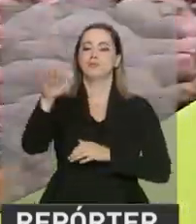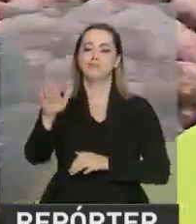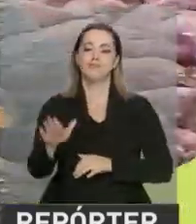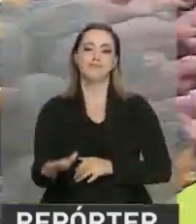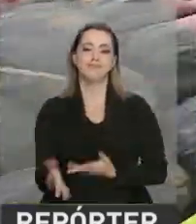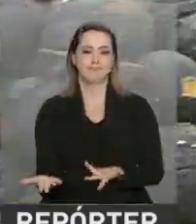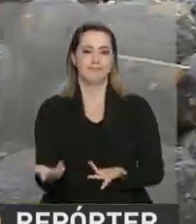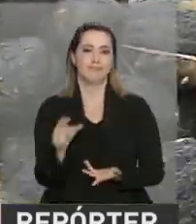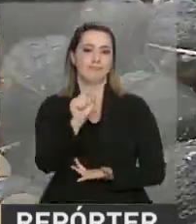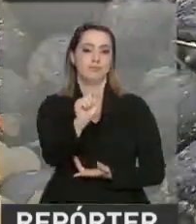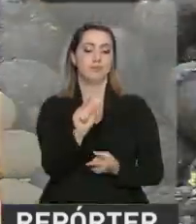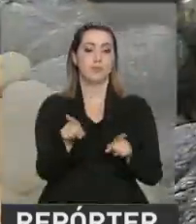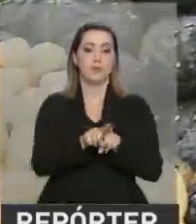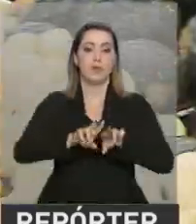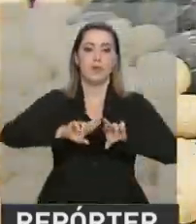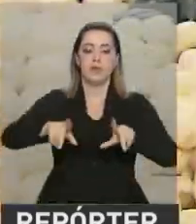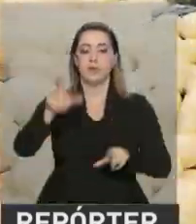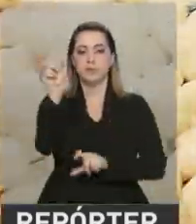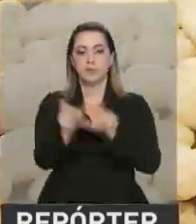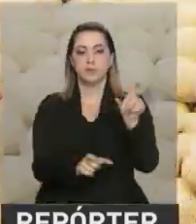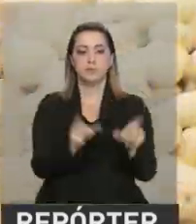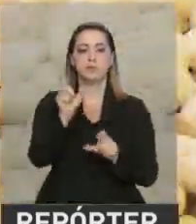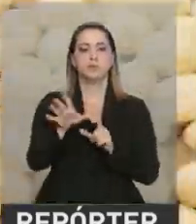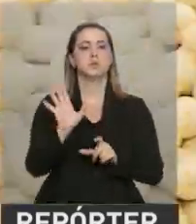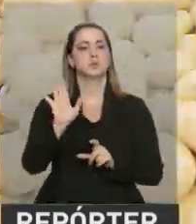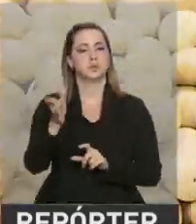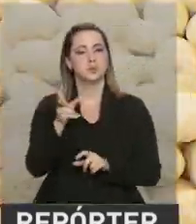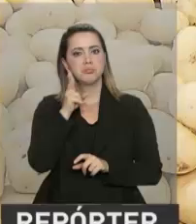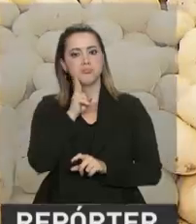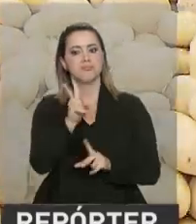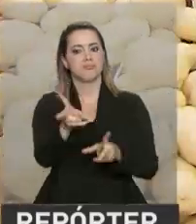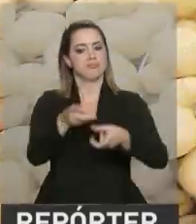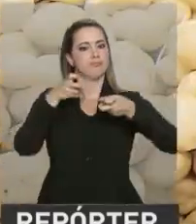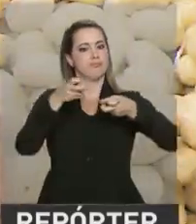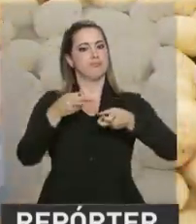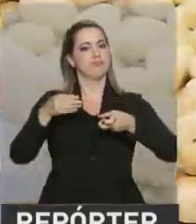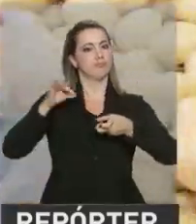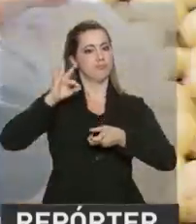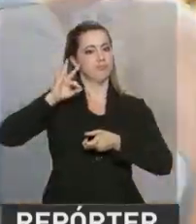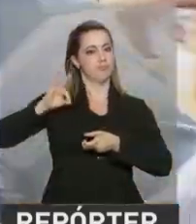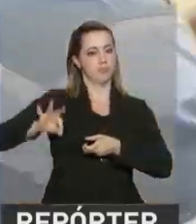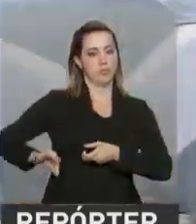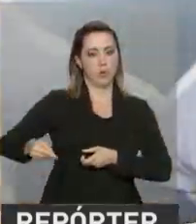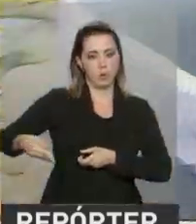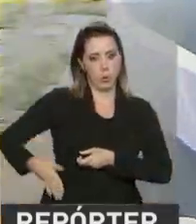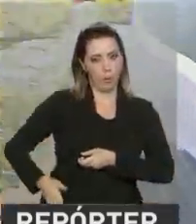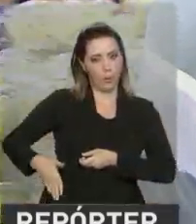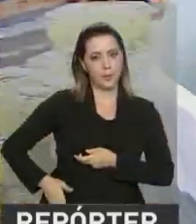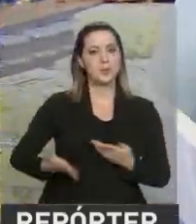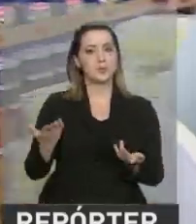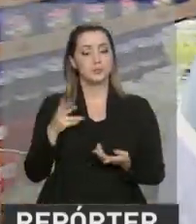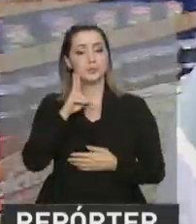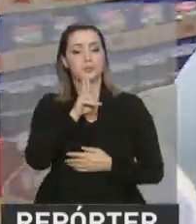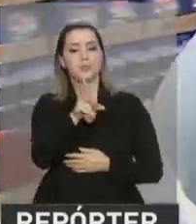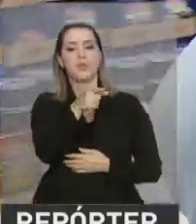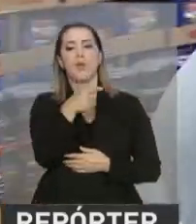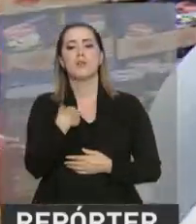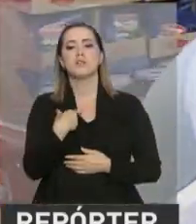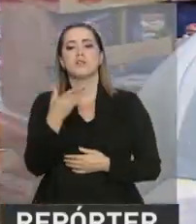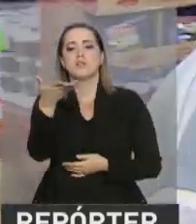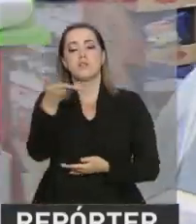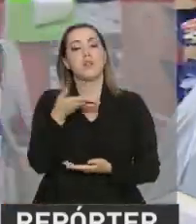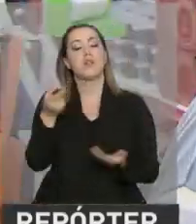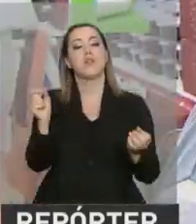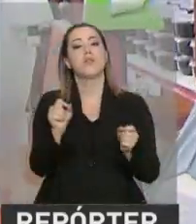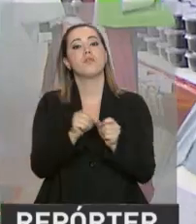do preço. E os consumidores já estão sentindo a diferença no bolso. É o caso do seu Isalmo. Seu Isalmo, o que o senhor veio fazer aqui